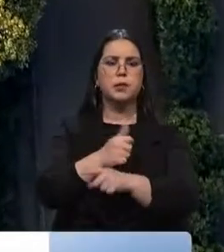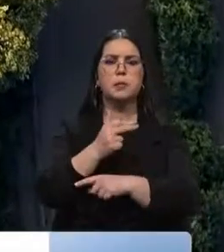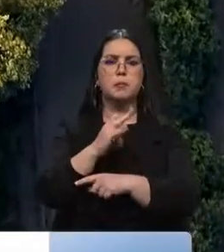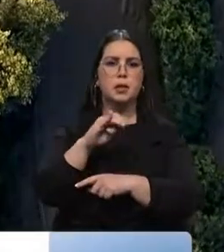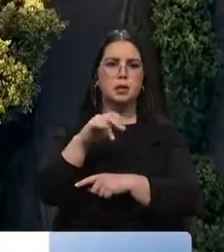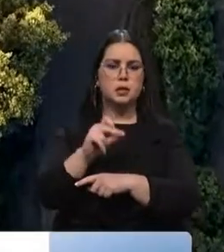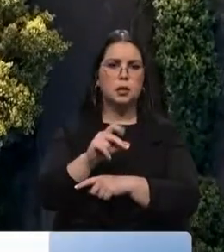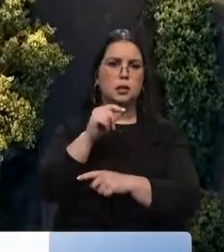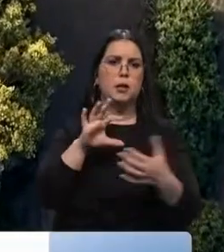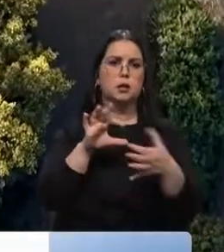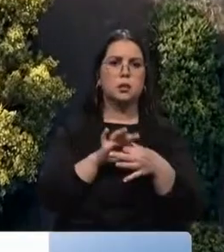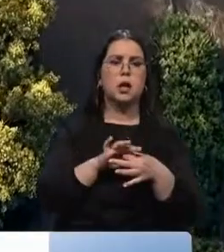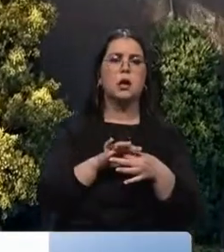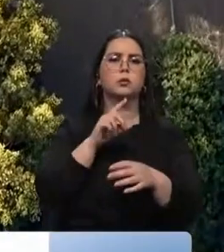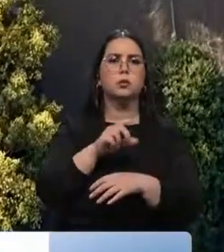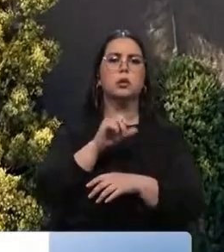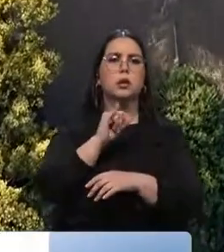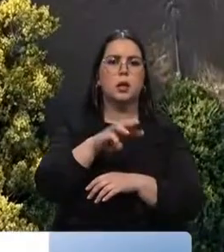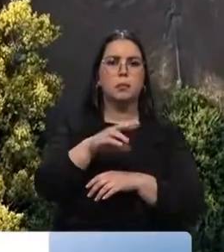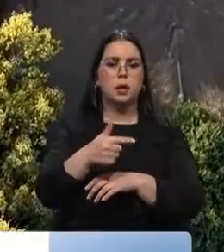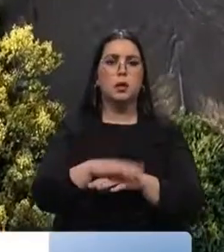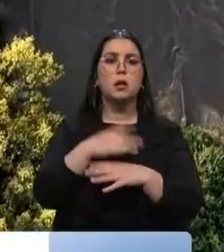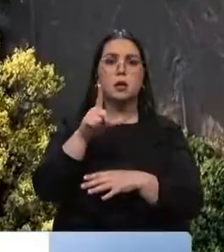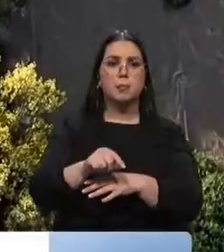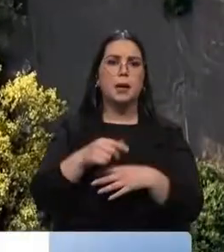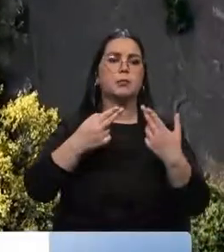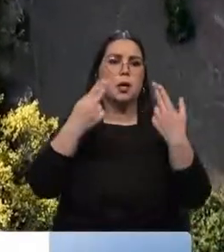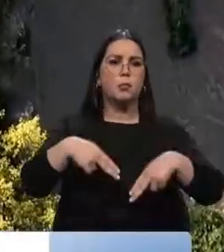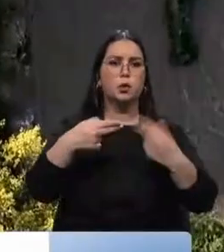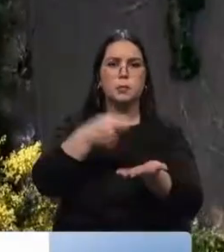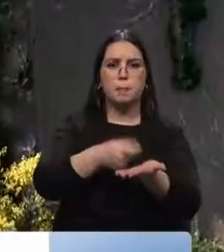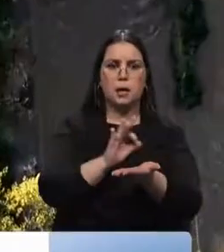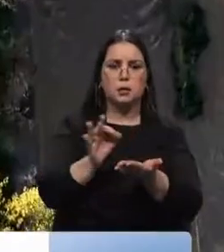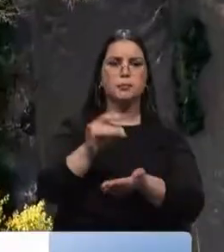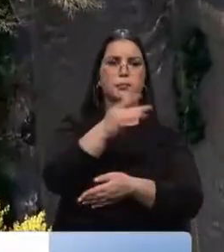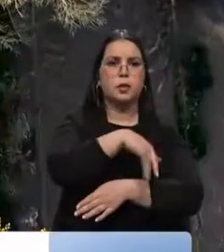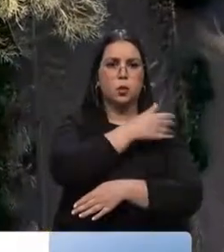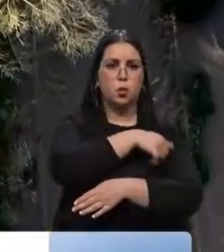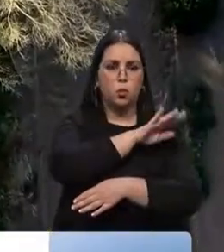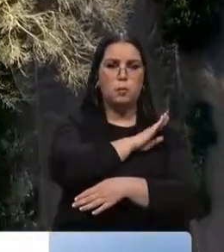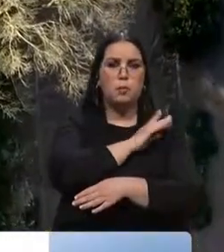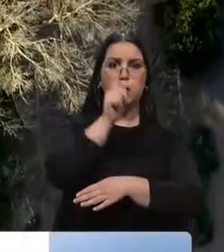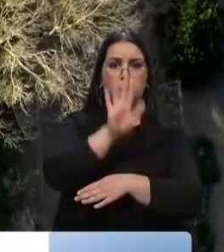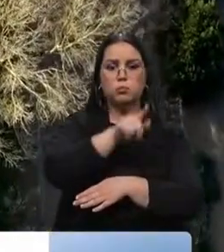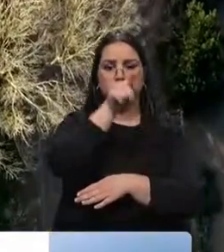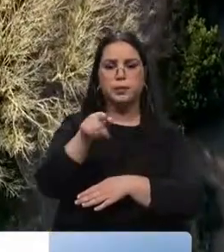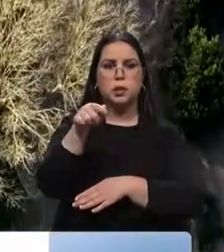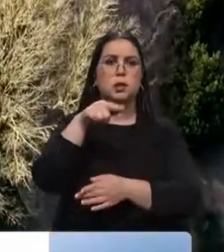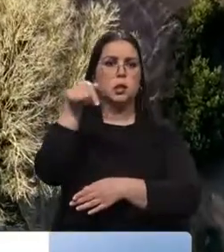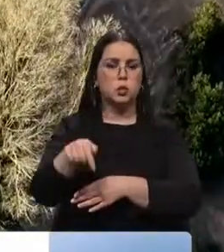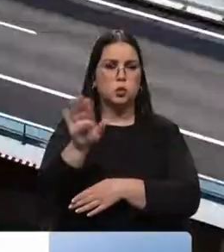que não está a cobrar portagens entre os nós de Coimbra Norte e Coimbra Sul, ao longo de 9 km, até a